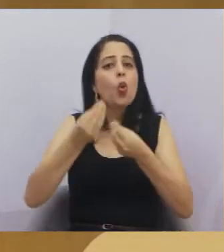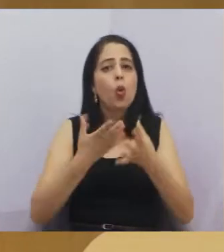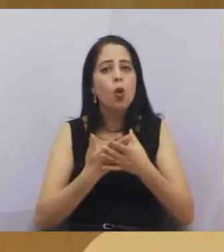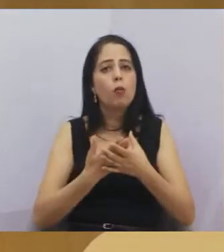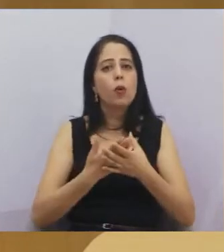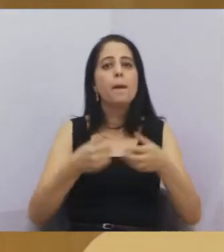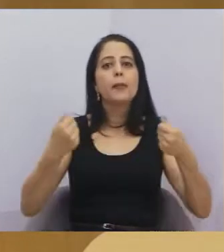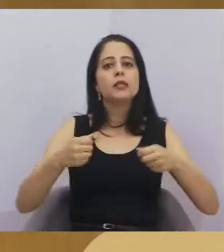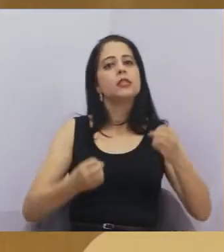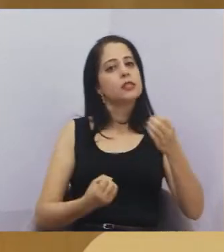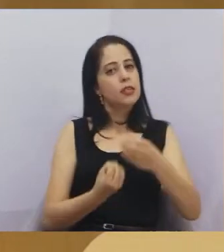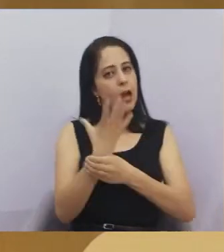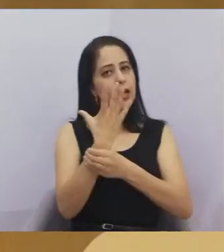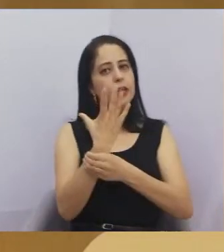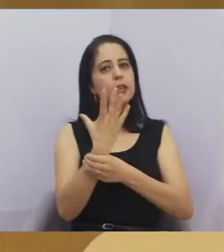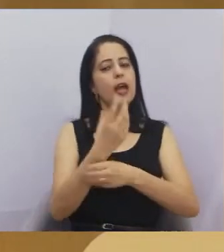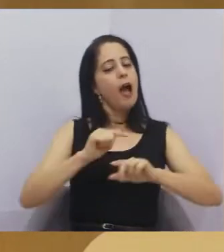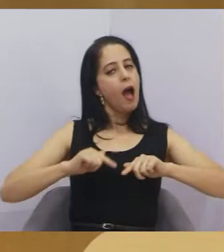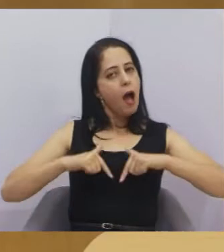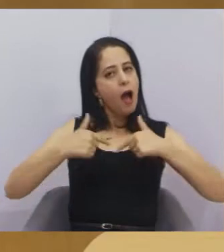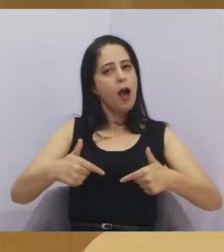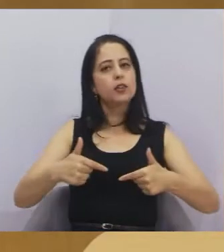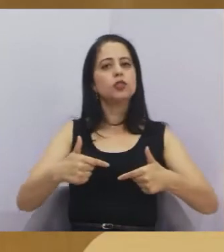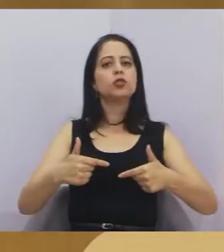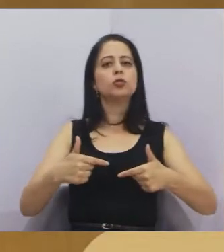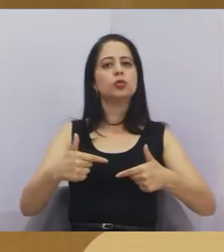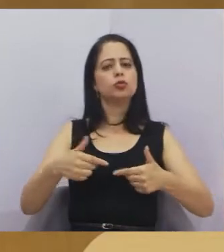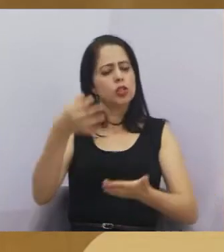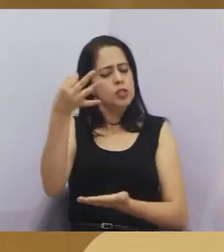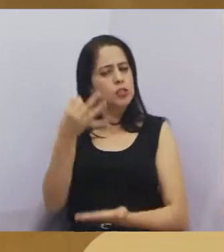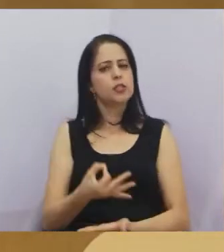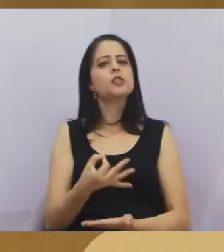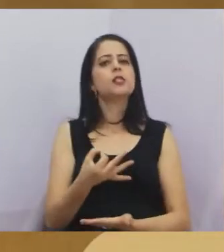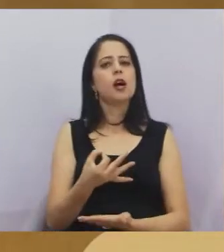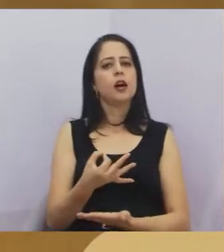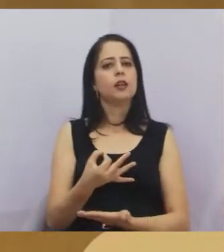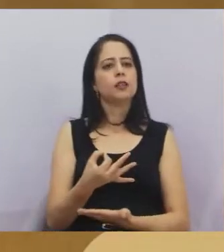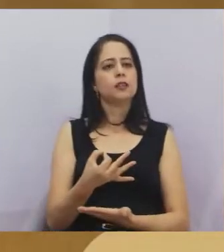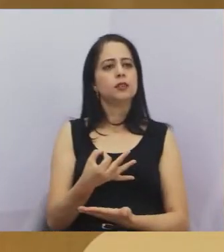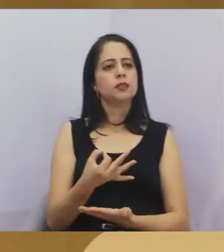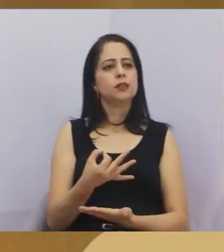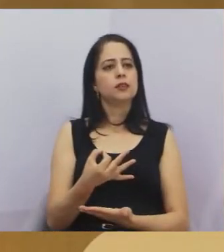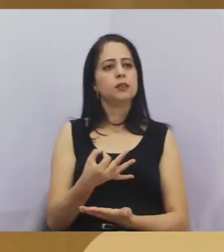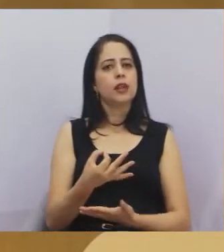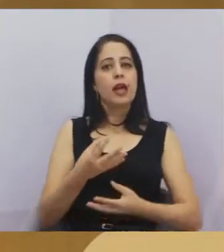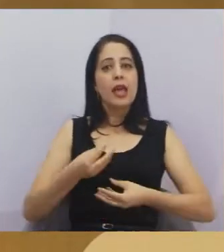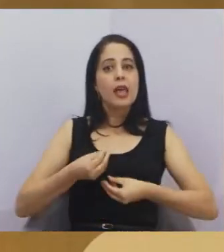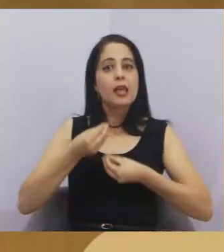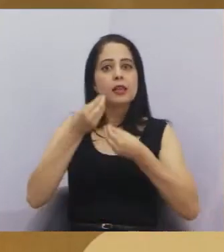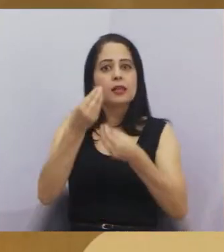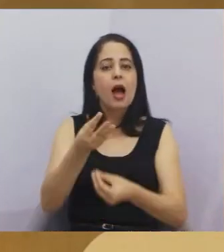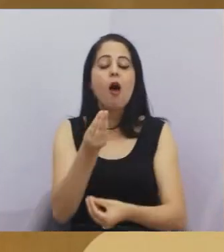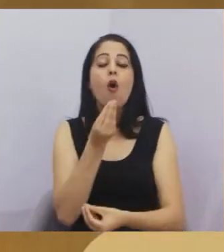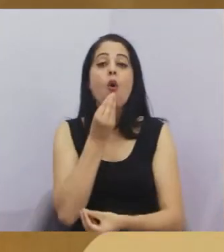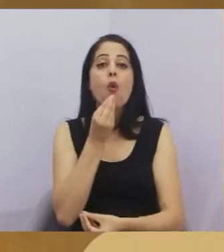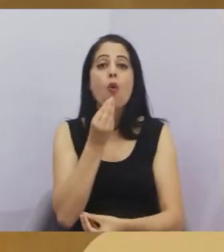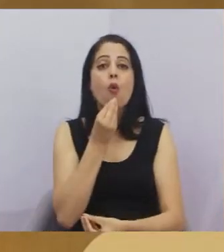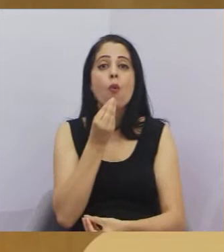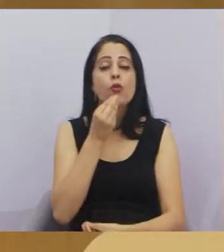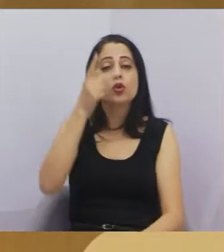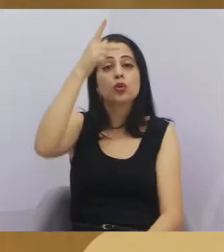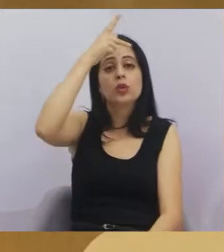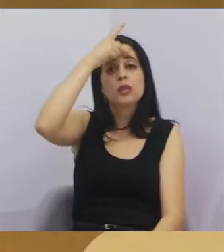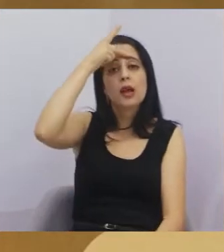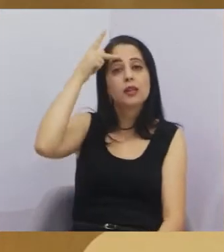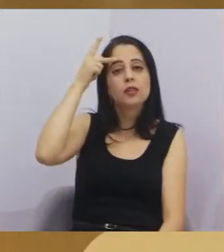com políticas públicas, é com políticas eficazes, afirmativas, para dar chance